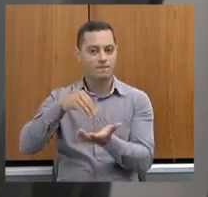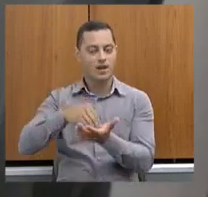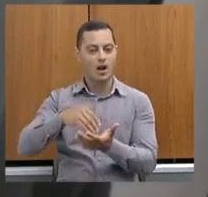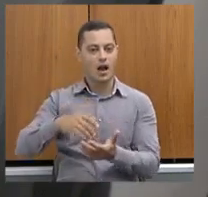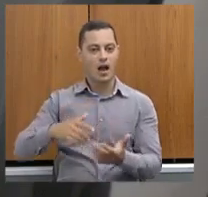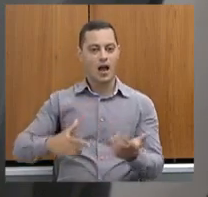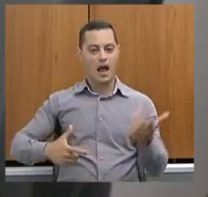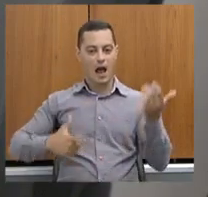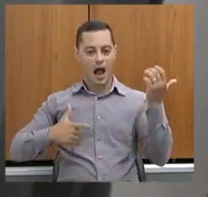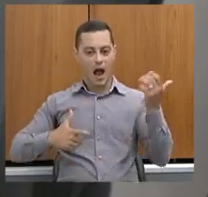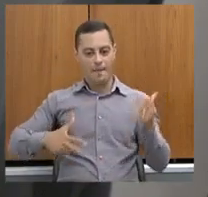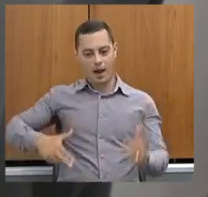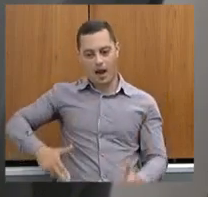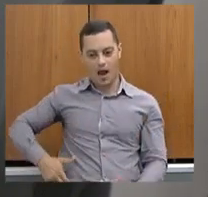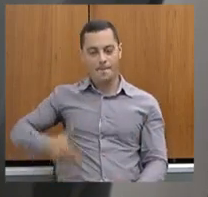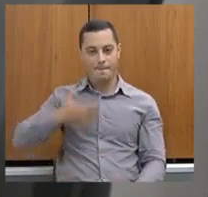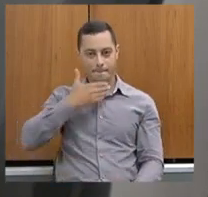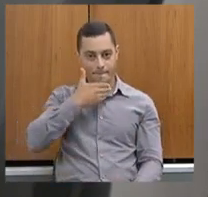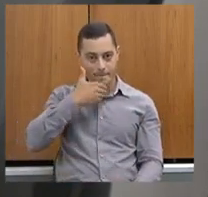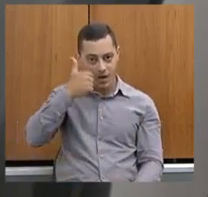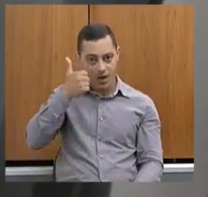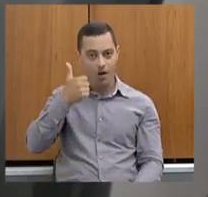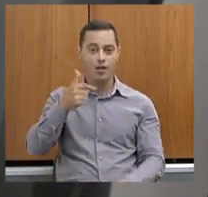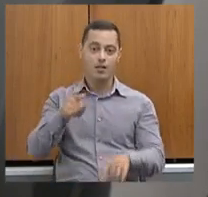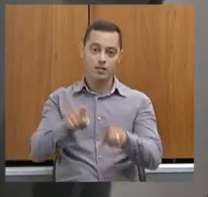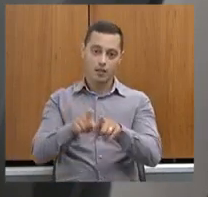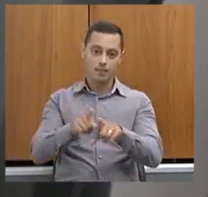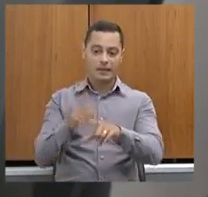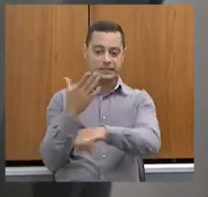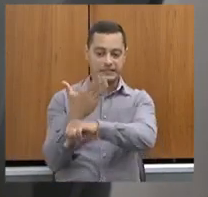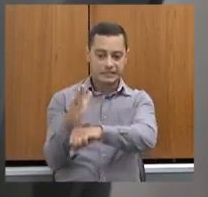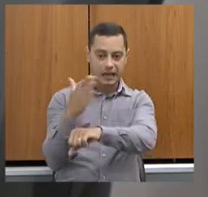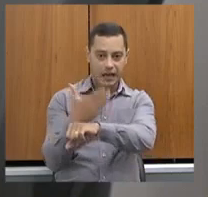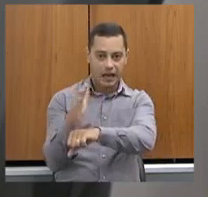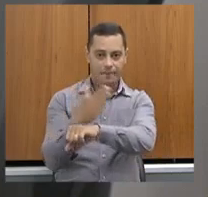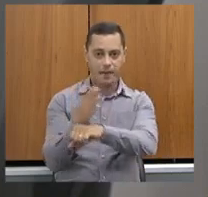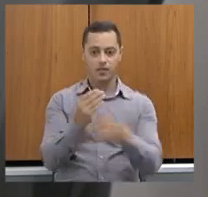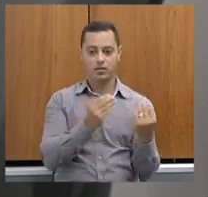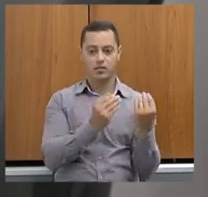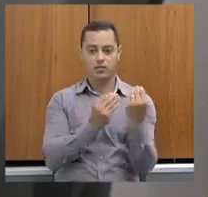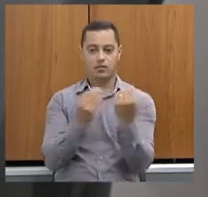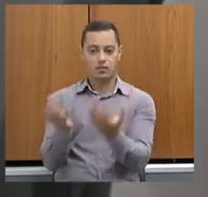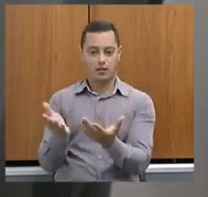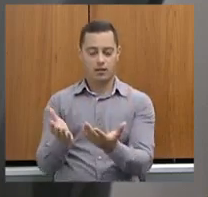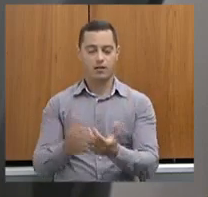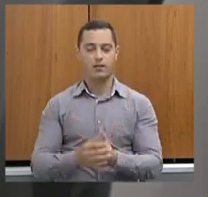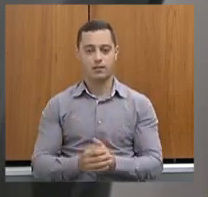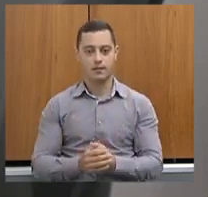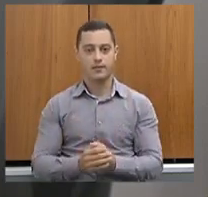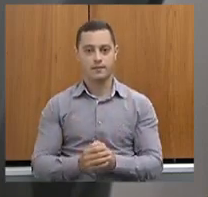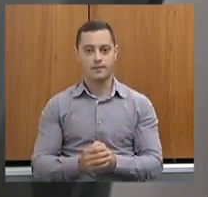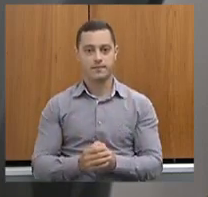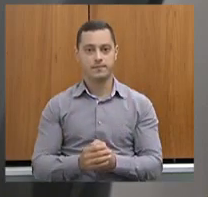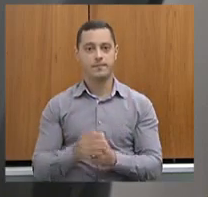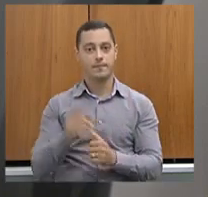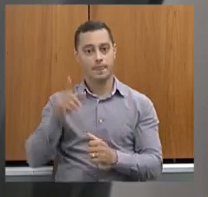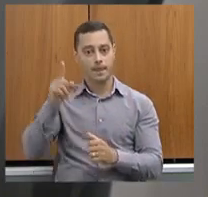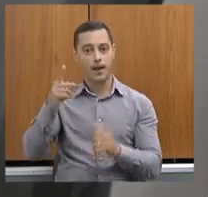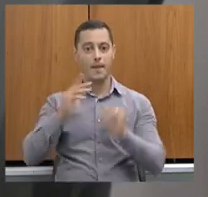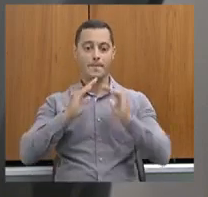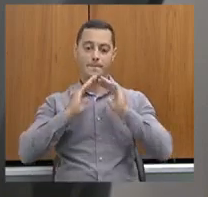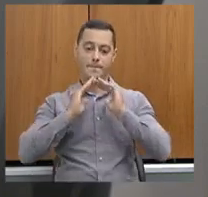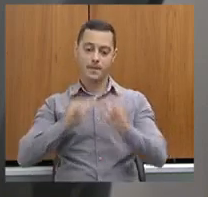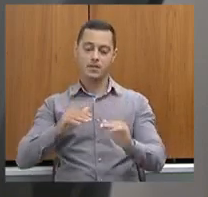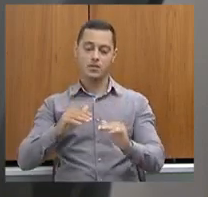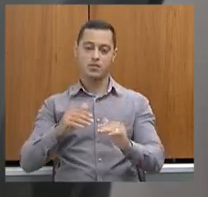e prática de tiro para segurança das instalações físicas ou seja pediu para pedir o ferramentas melhor